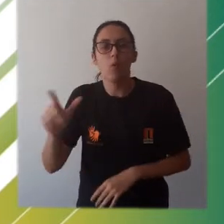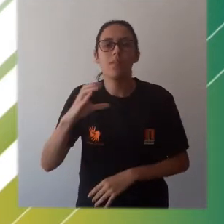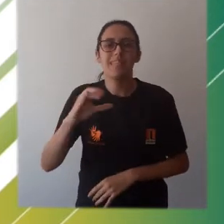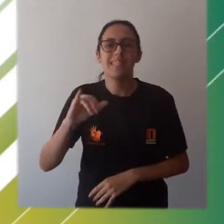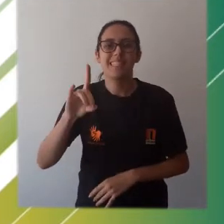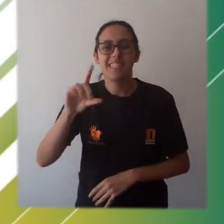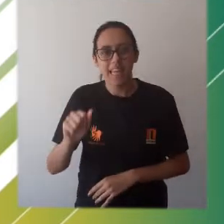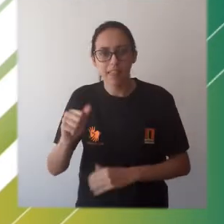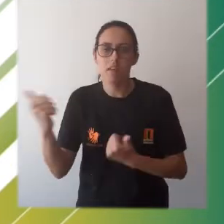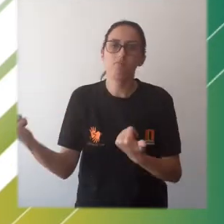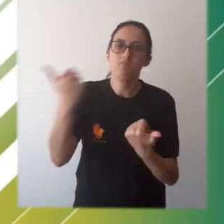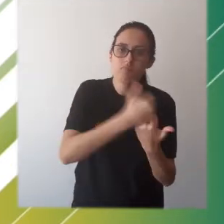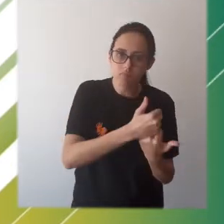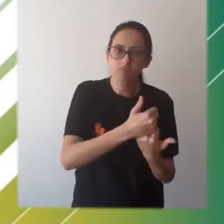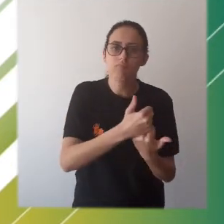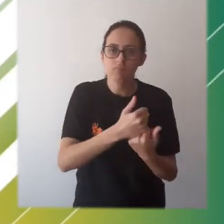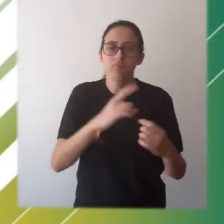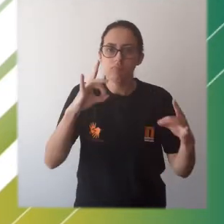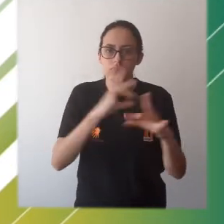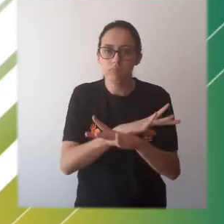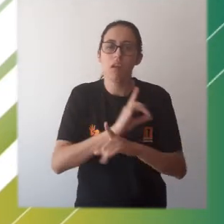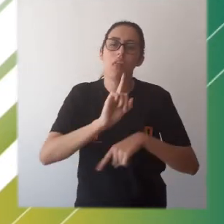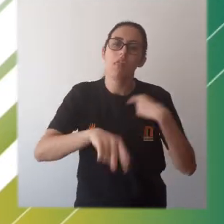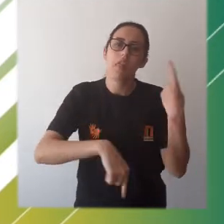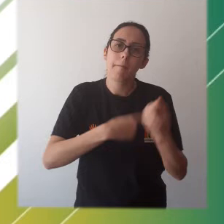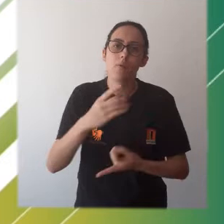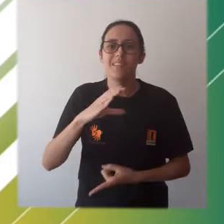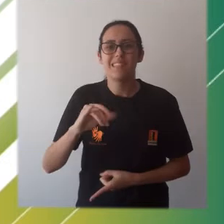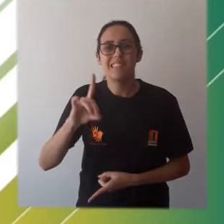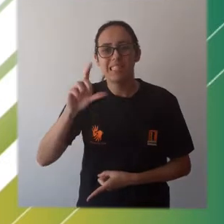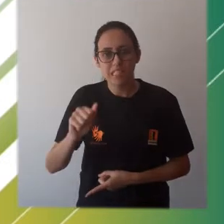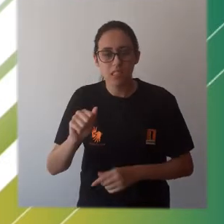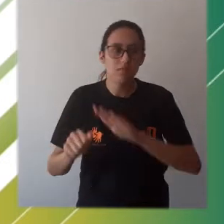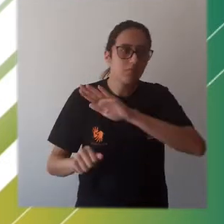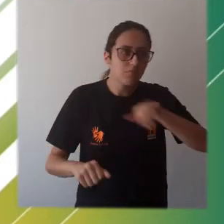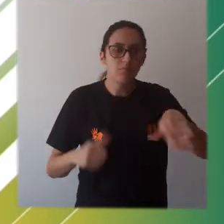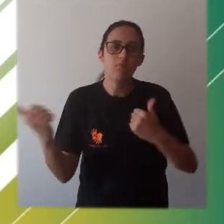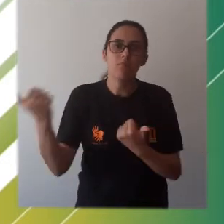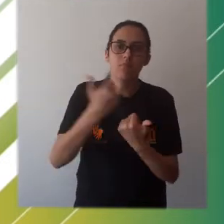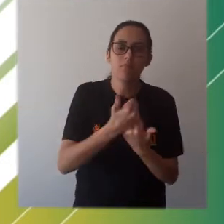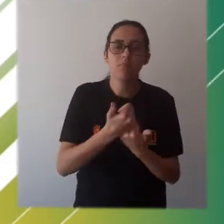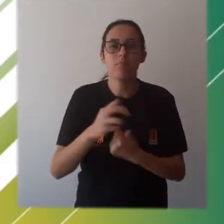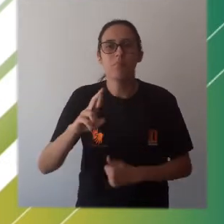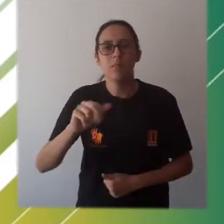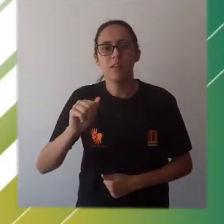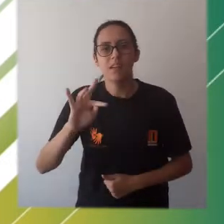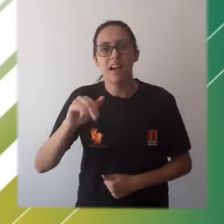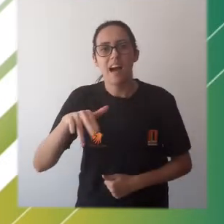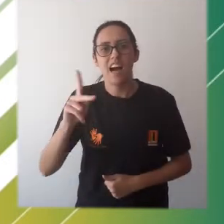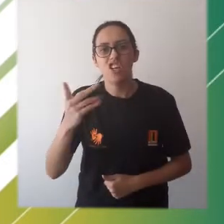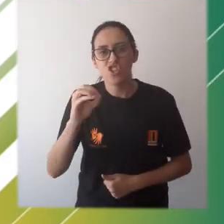governadora Cida Borghetti, e aí também na mudança da Cida para o governador Ratinho